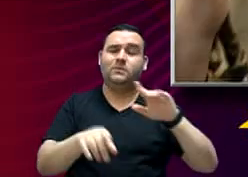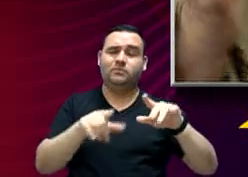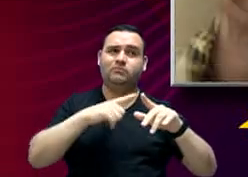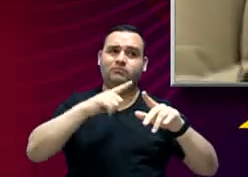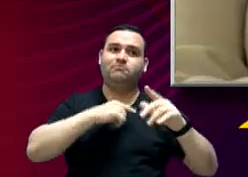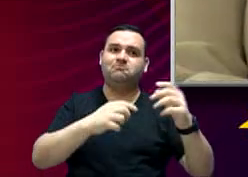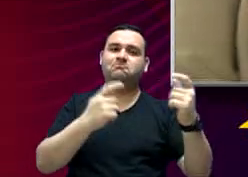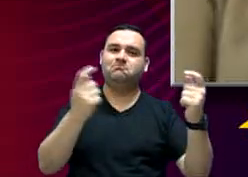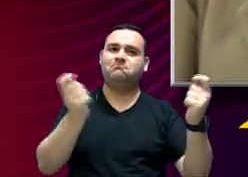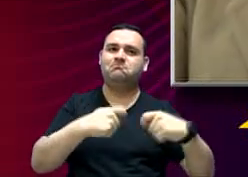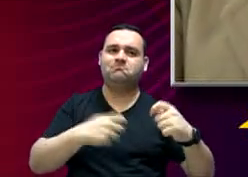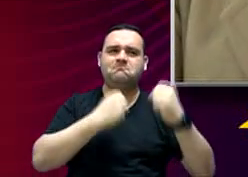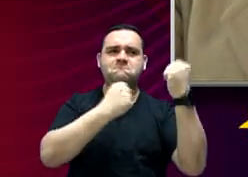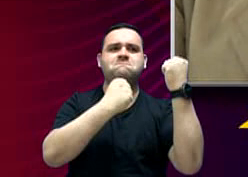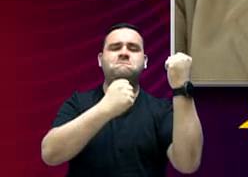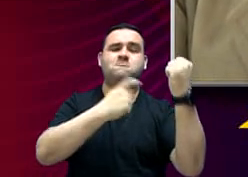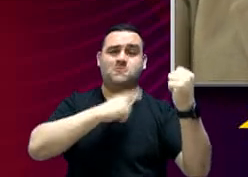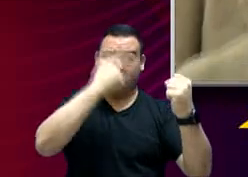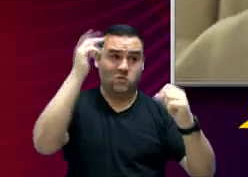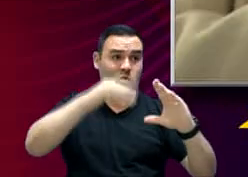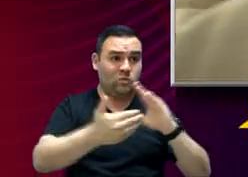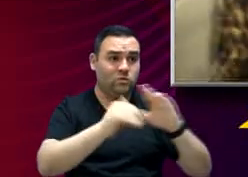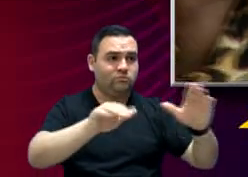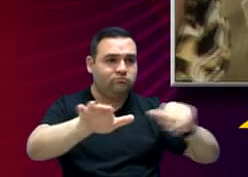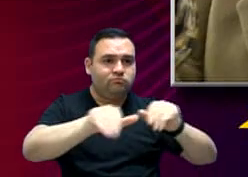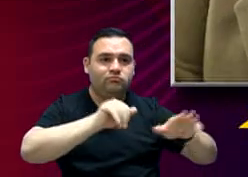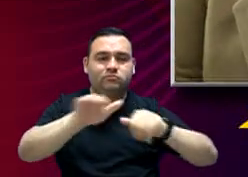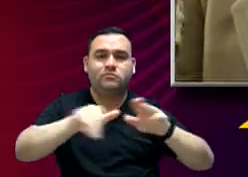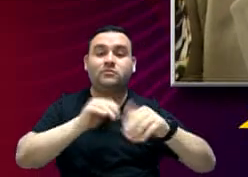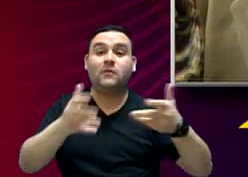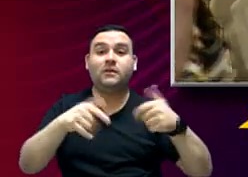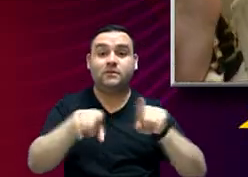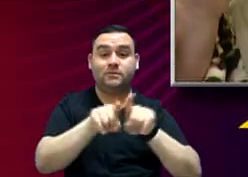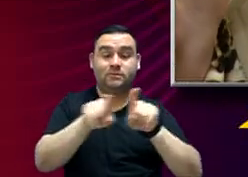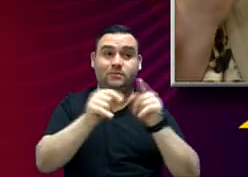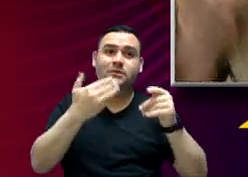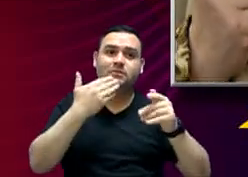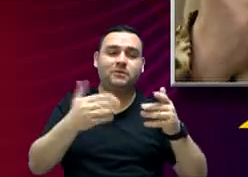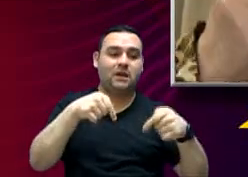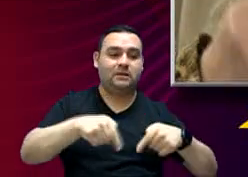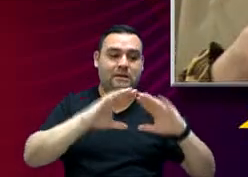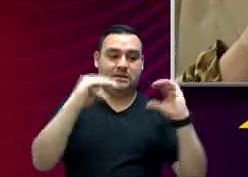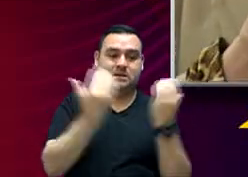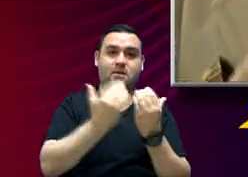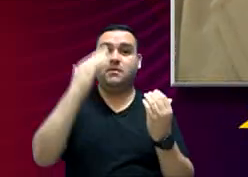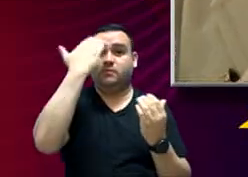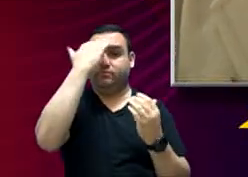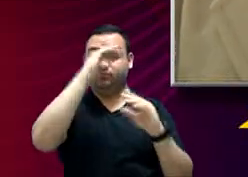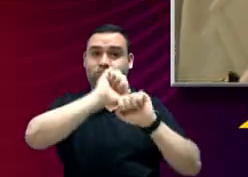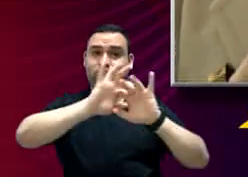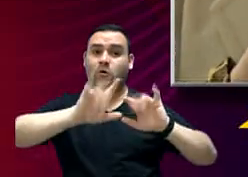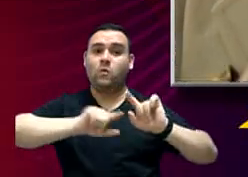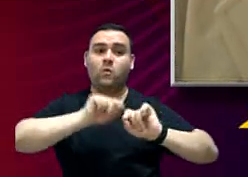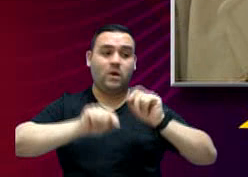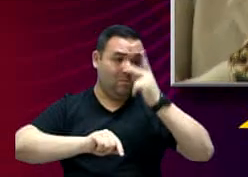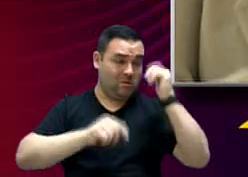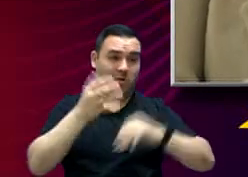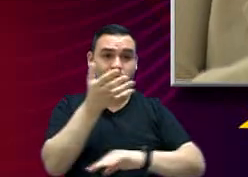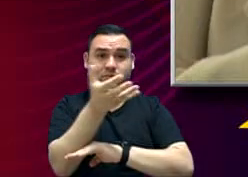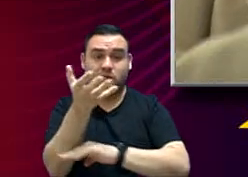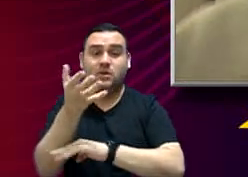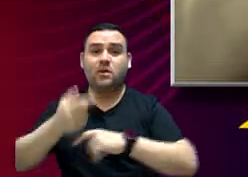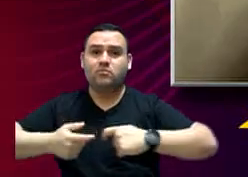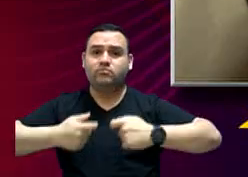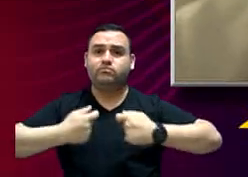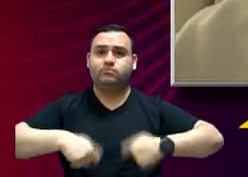poder para absorver essa população. Eu até quero pedir o entendimento dessa casa, que pessoa em situação de rua